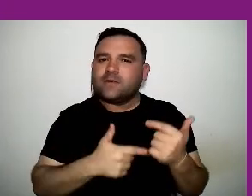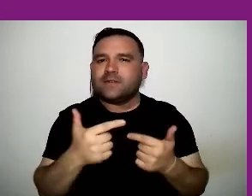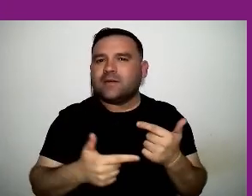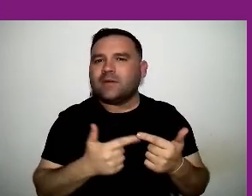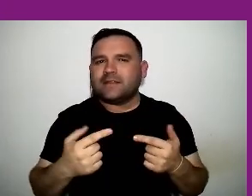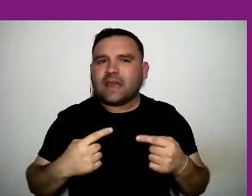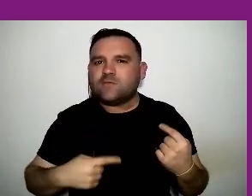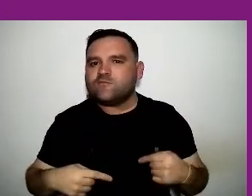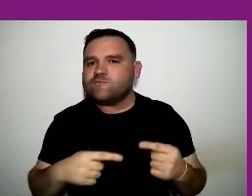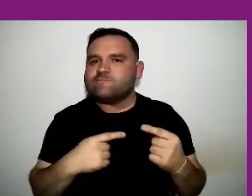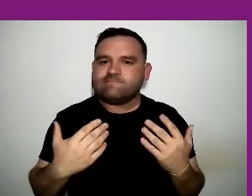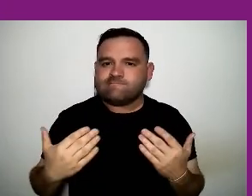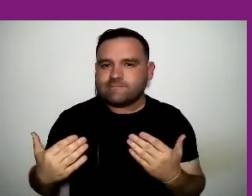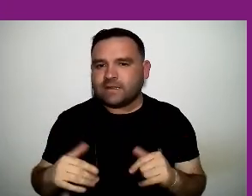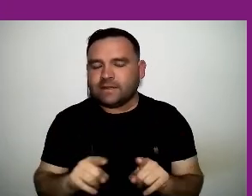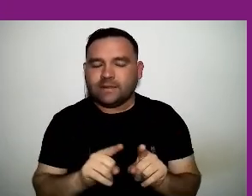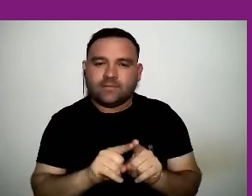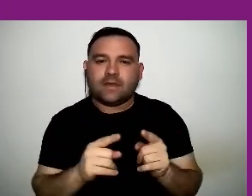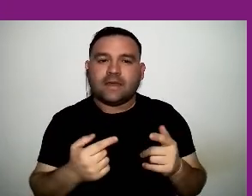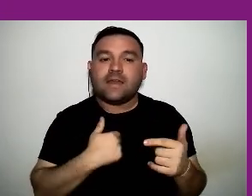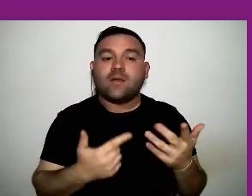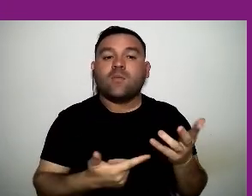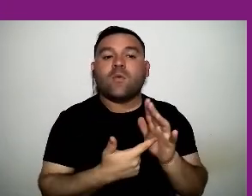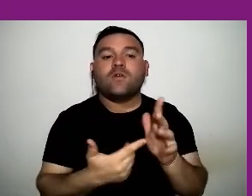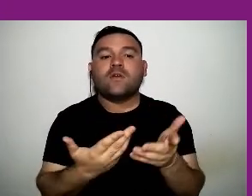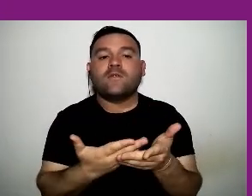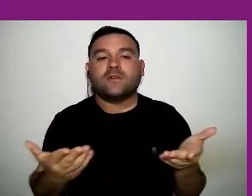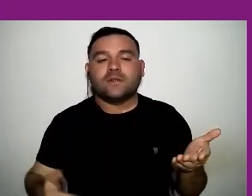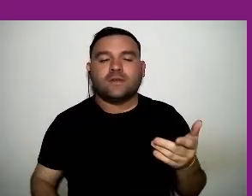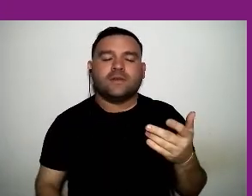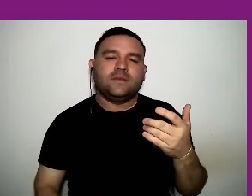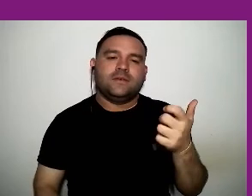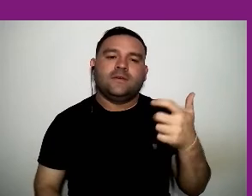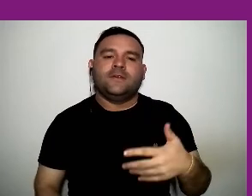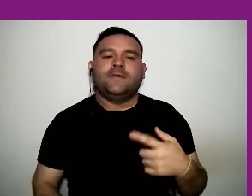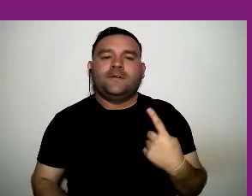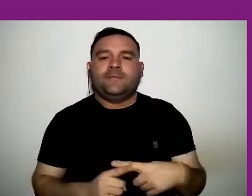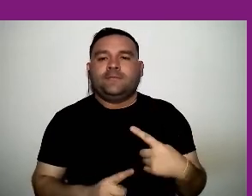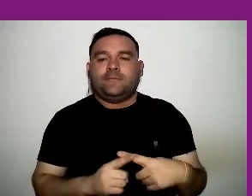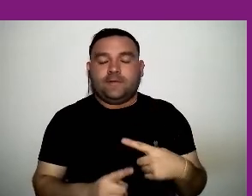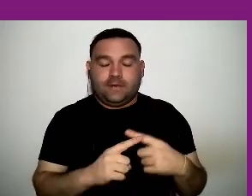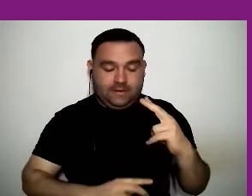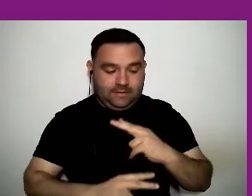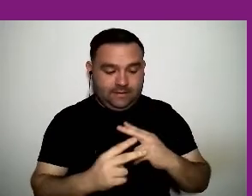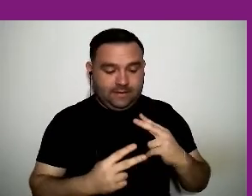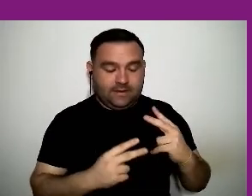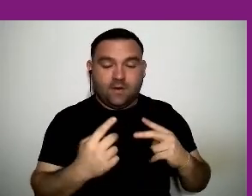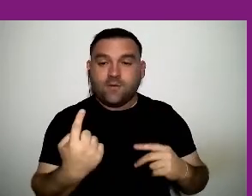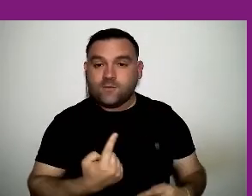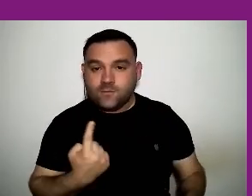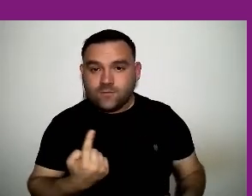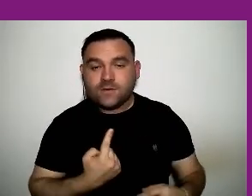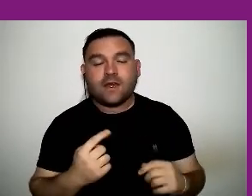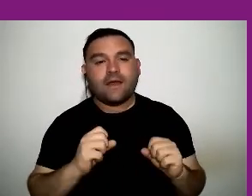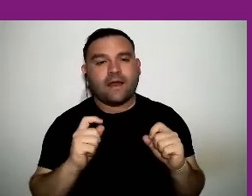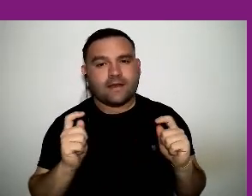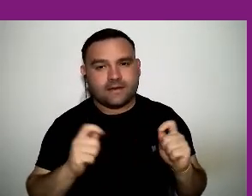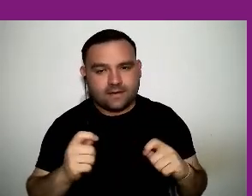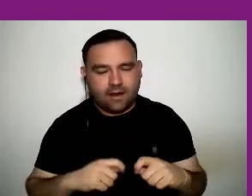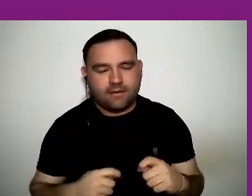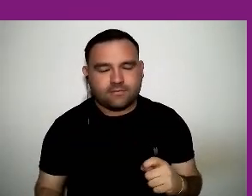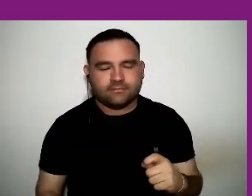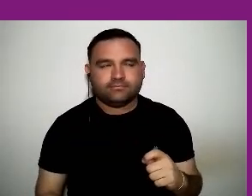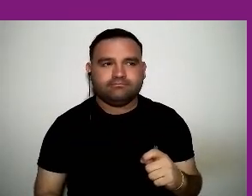extremamente discutível. De qualquer forma, eu trago isso para vocês porque a ventilação espontânea ela pode ser, sim,